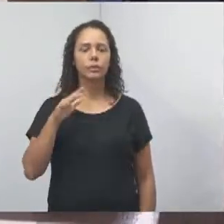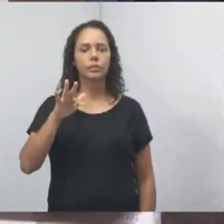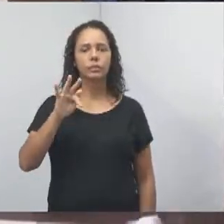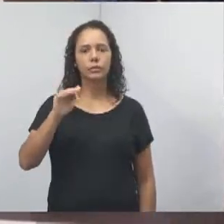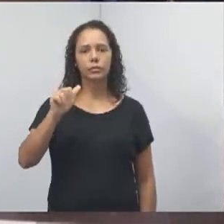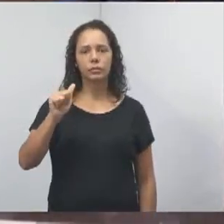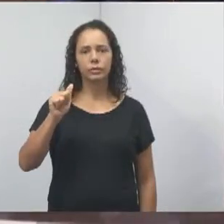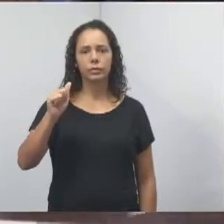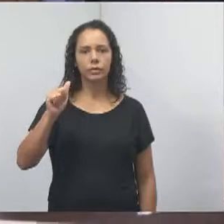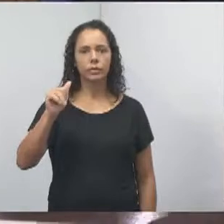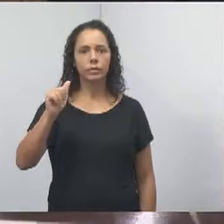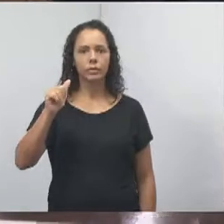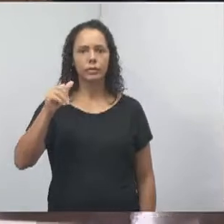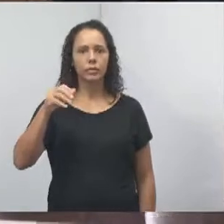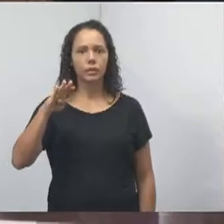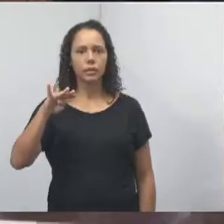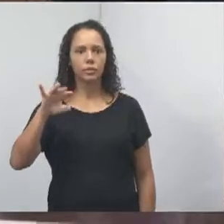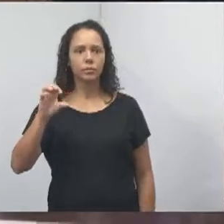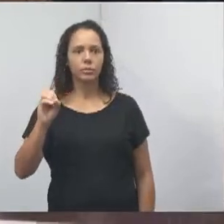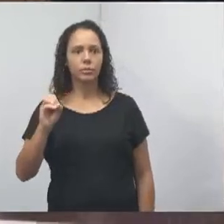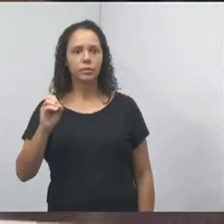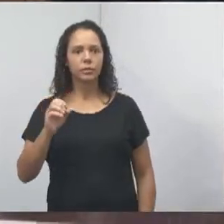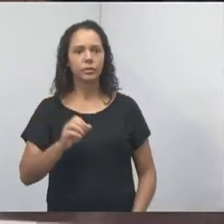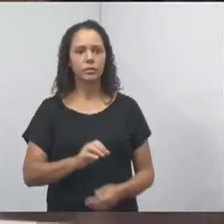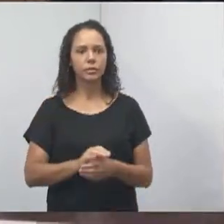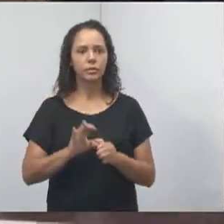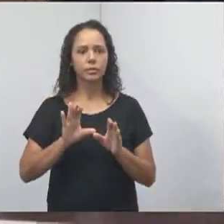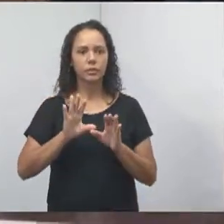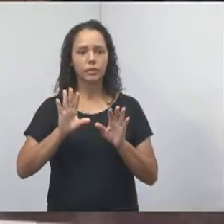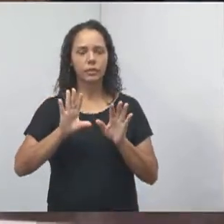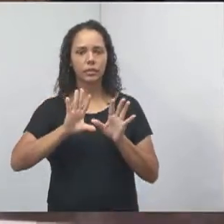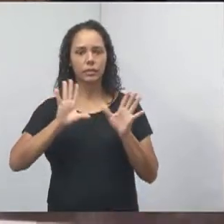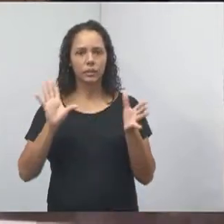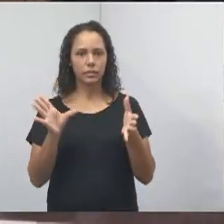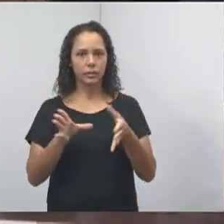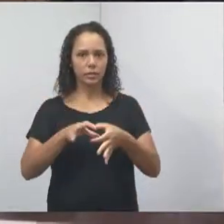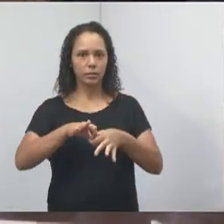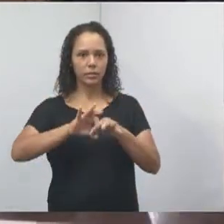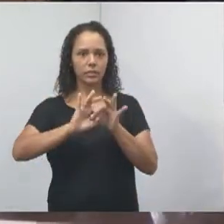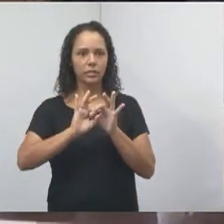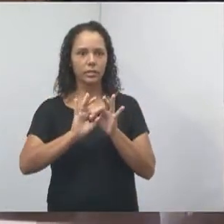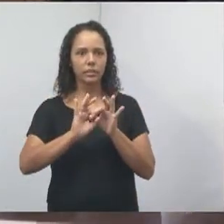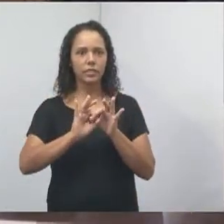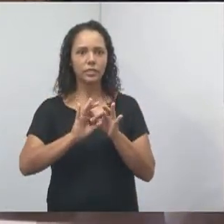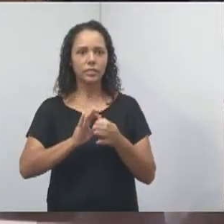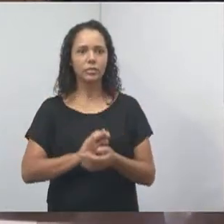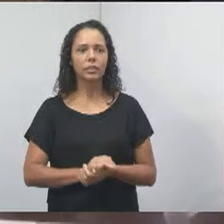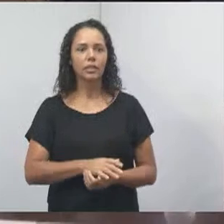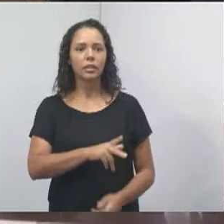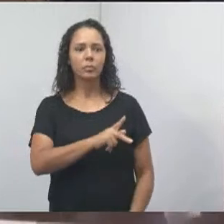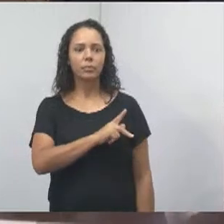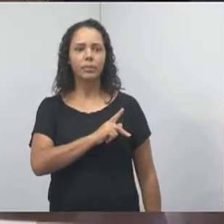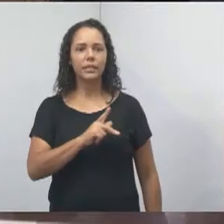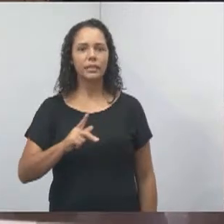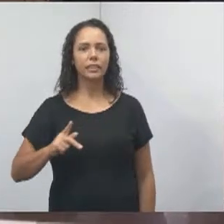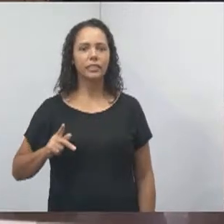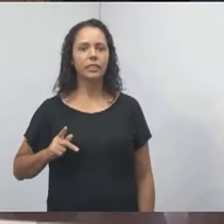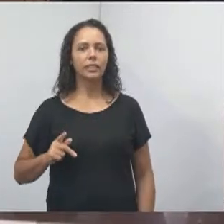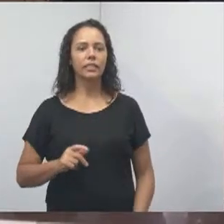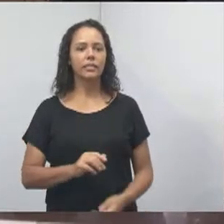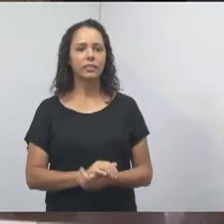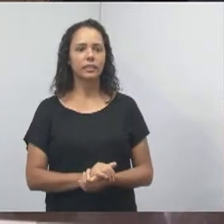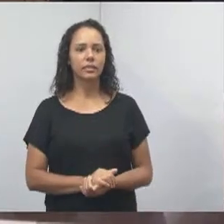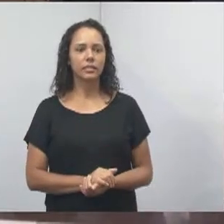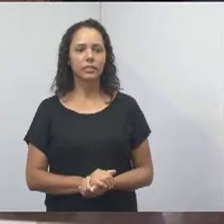Costa, assessor da campanha da Fraternidade e presidente da Caritas Diocesana, que abordará o tema da campanha